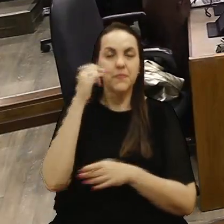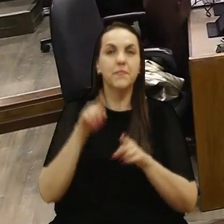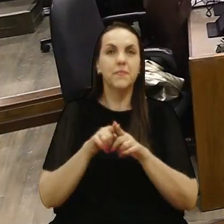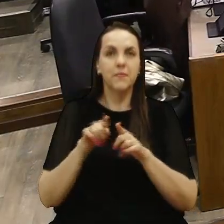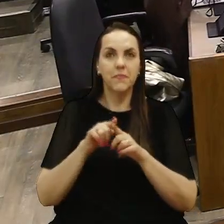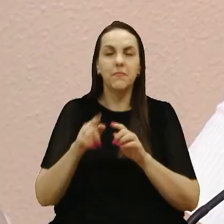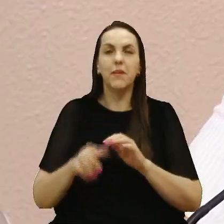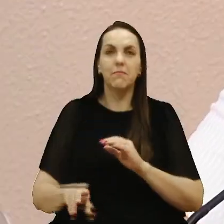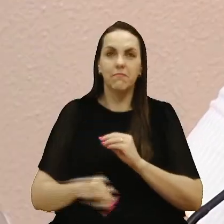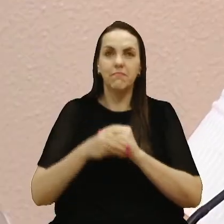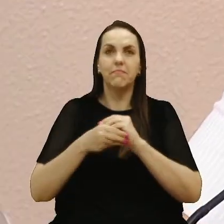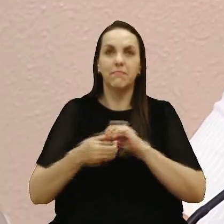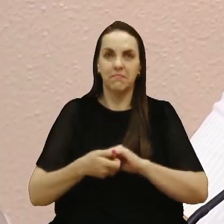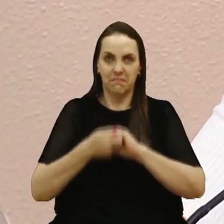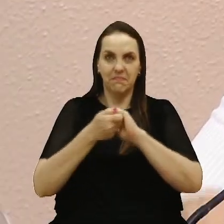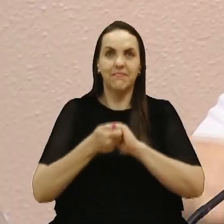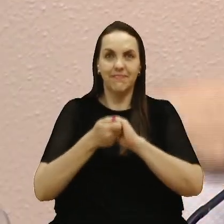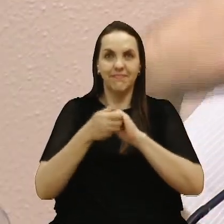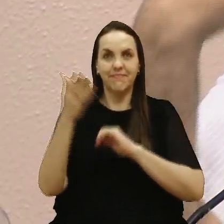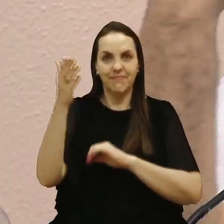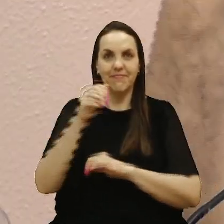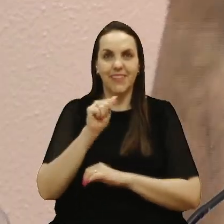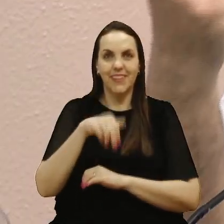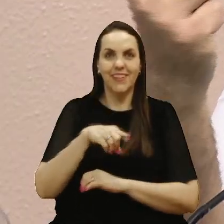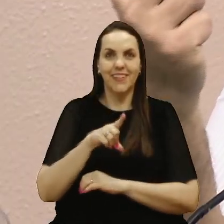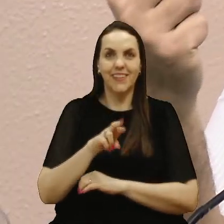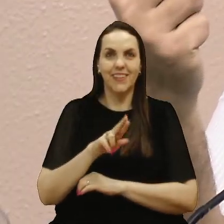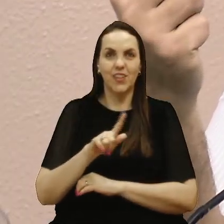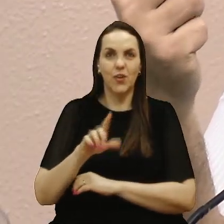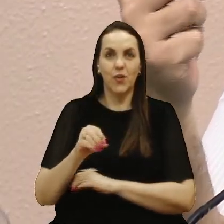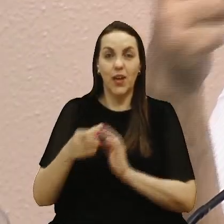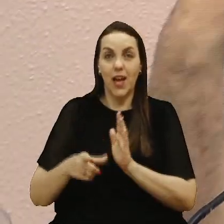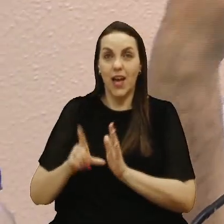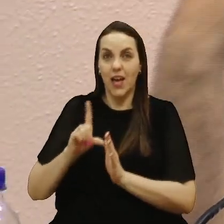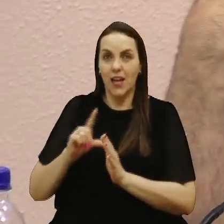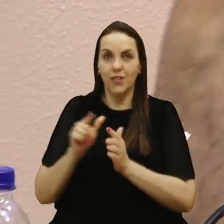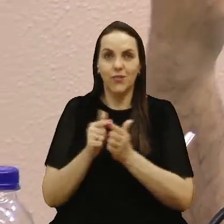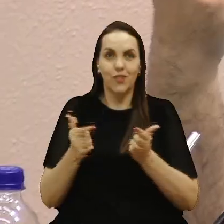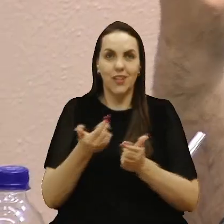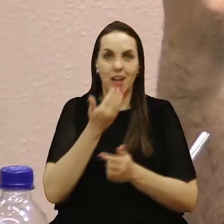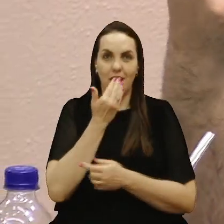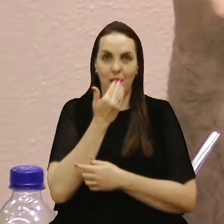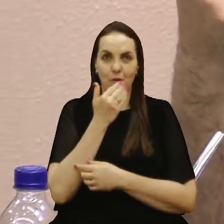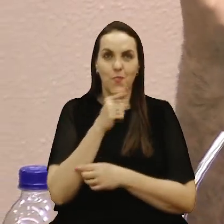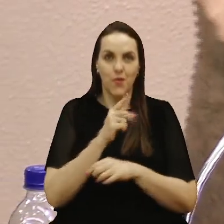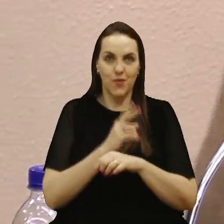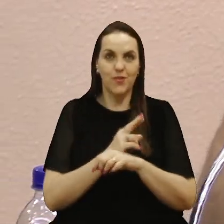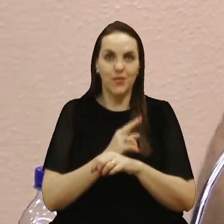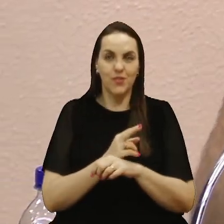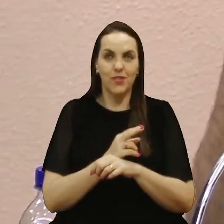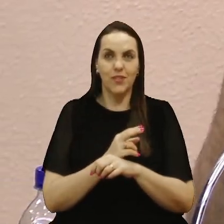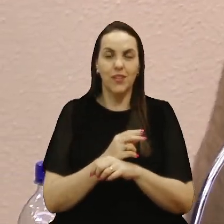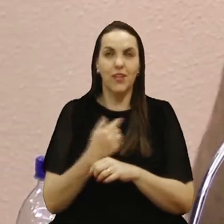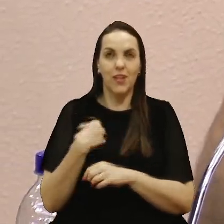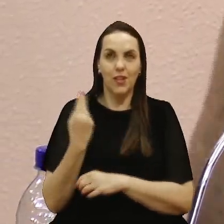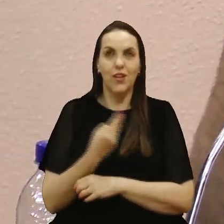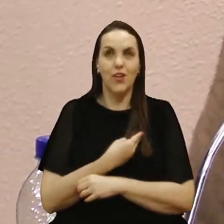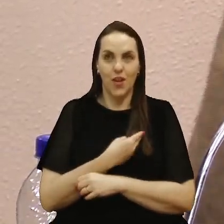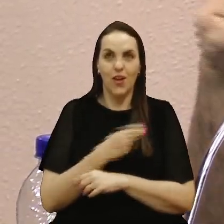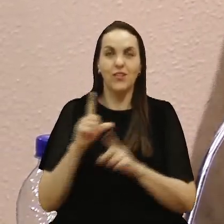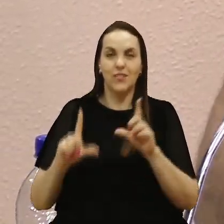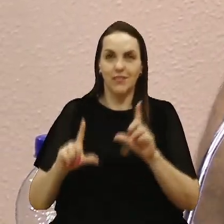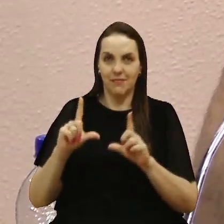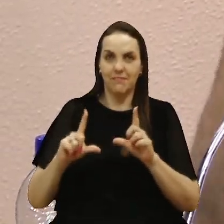de congratulação ao Andrigo e lhe dizer, vereador, que antes do Jornal do Almoço, no nosso jornal da TV Câmara, o